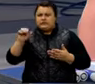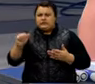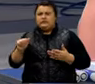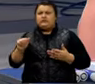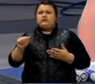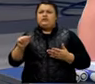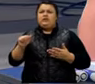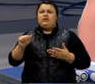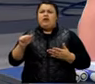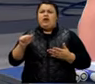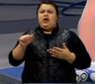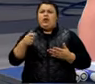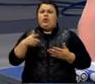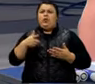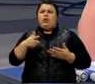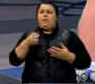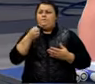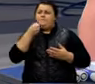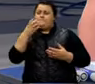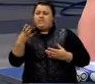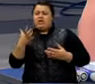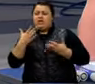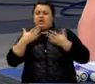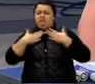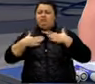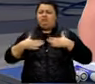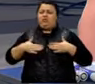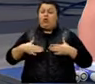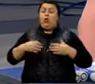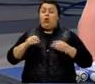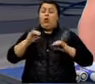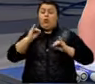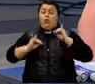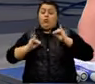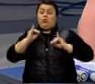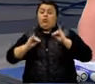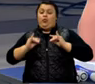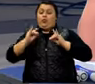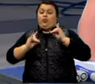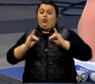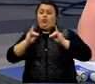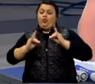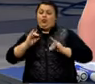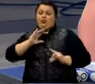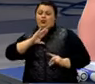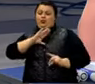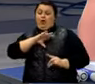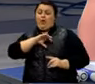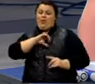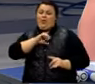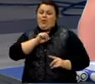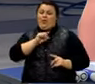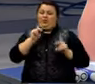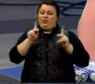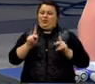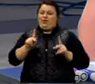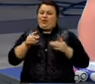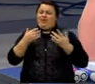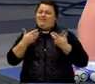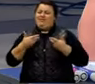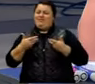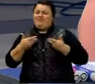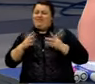estão associados aí ao bem-estar, o hormônio do amor, né, a pessoa fica mais relaxada. Temos